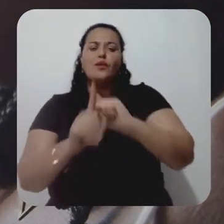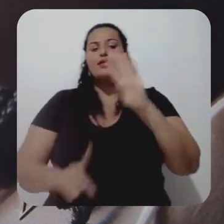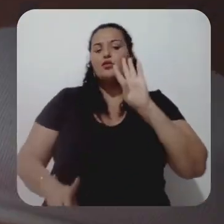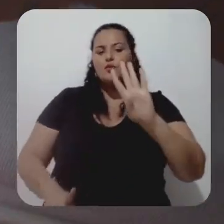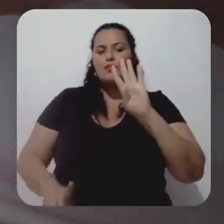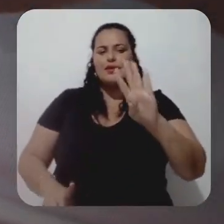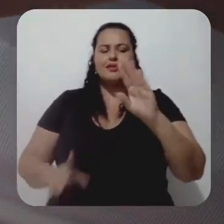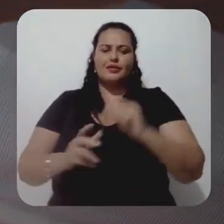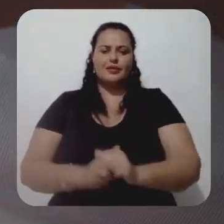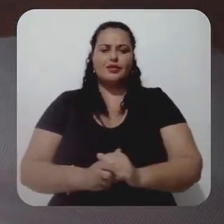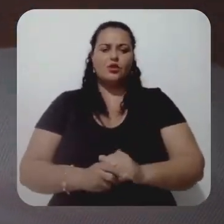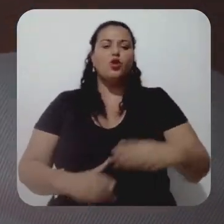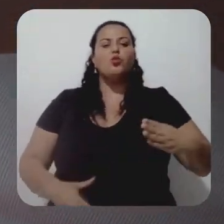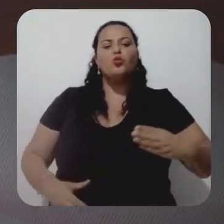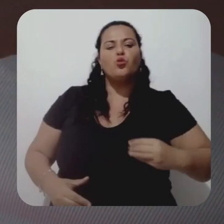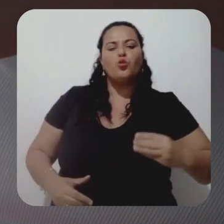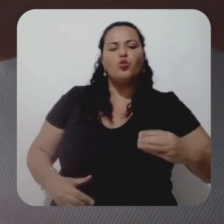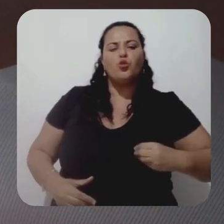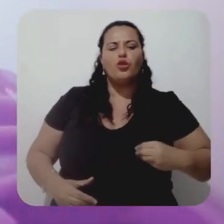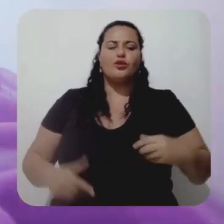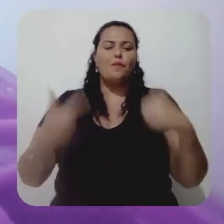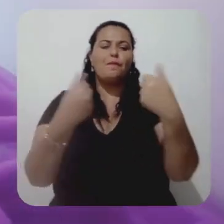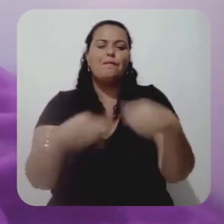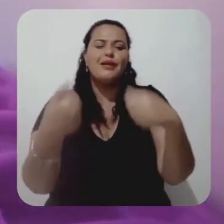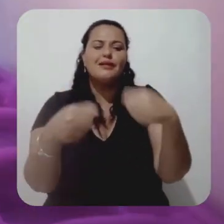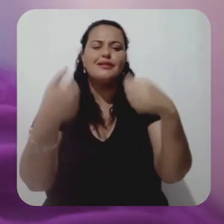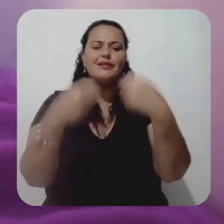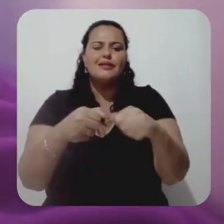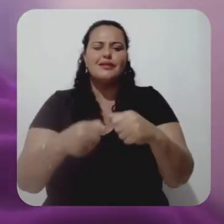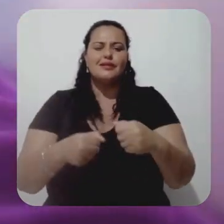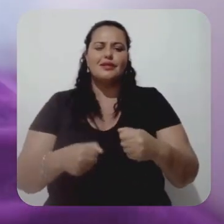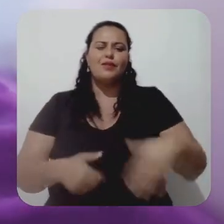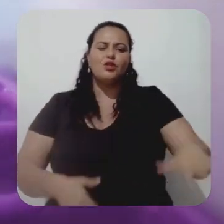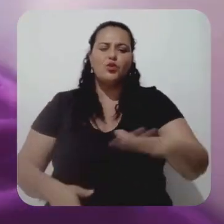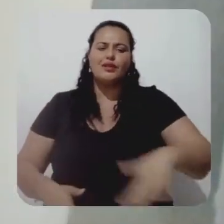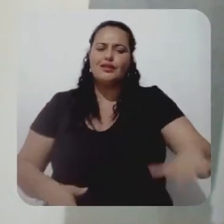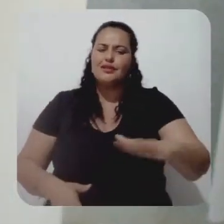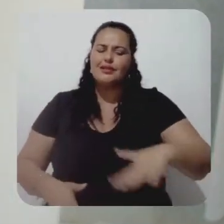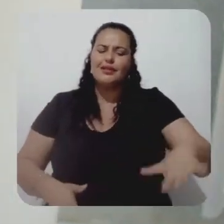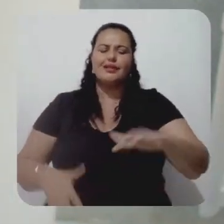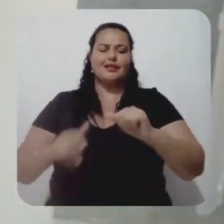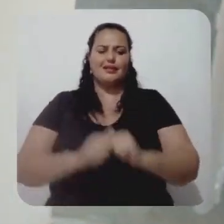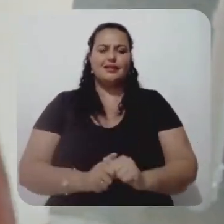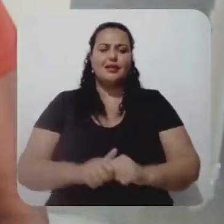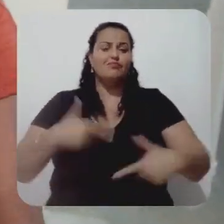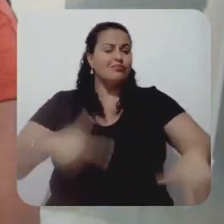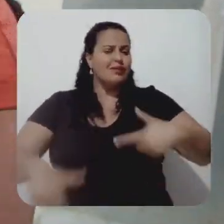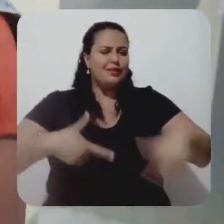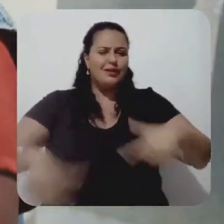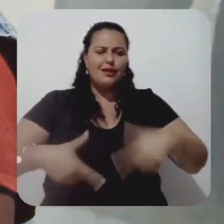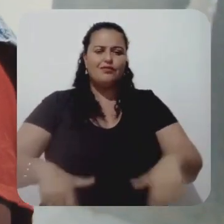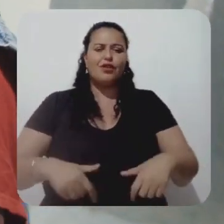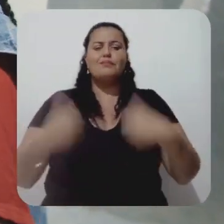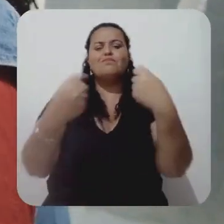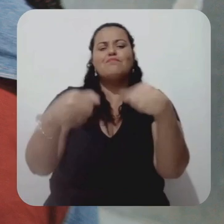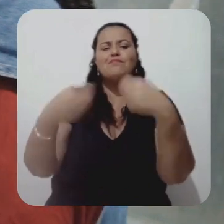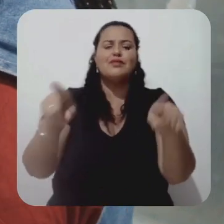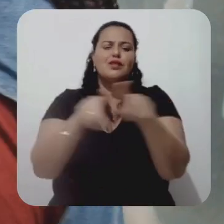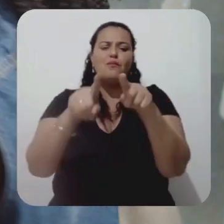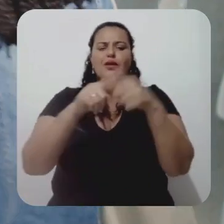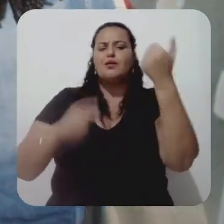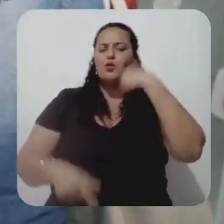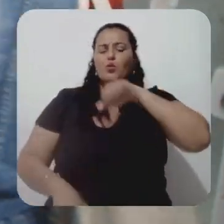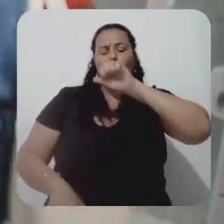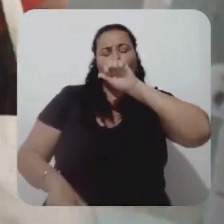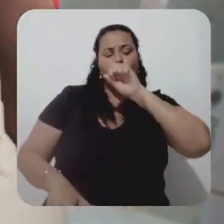dura 4 meses. O leite materno é uma necessidade para todas as crianças. Trabalhar fora é uma